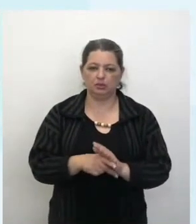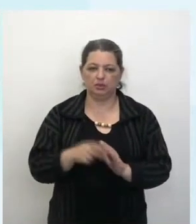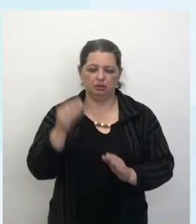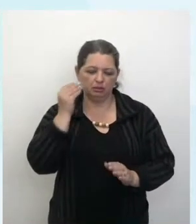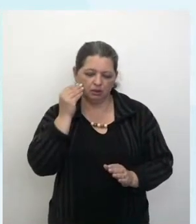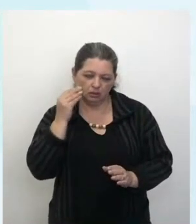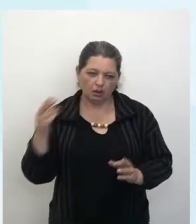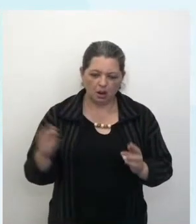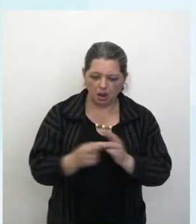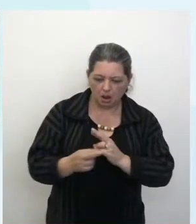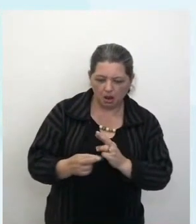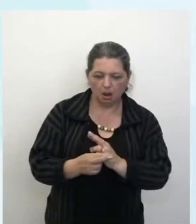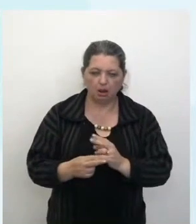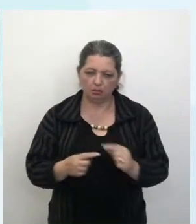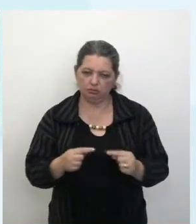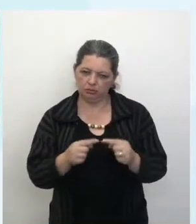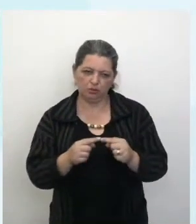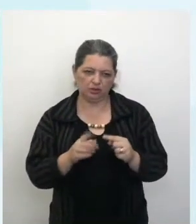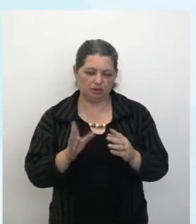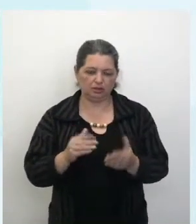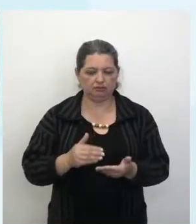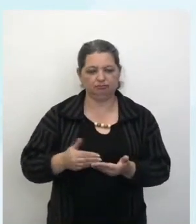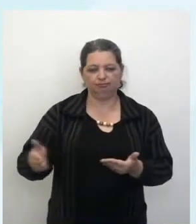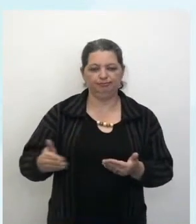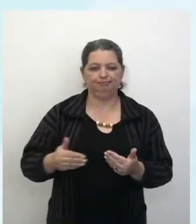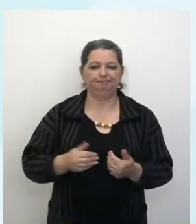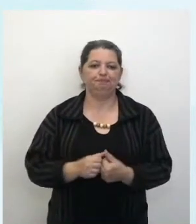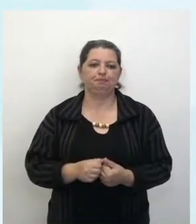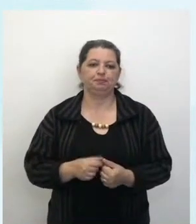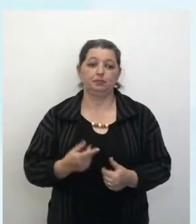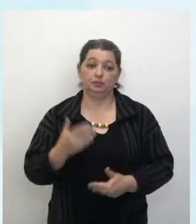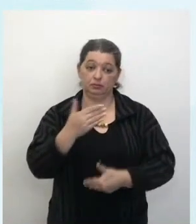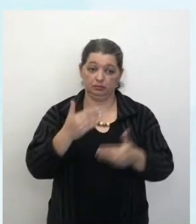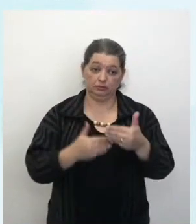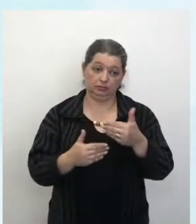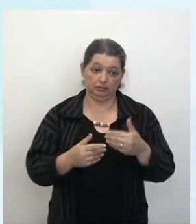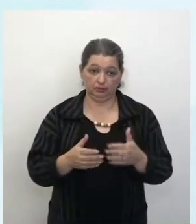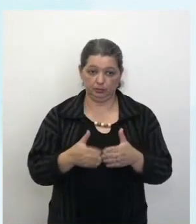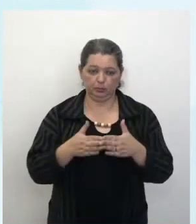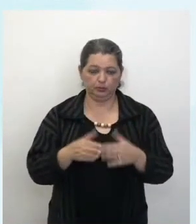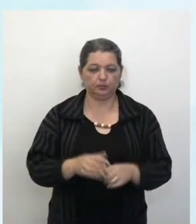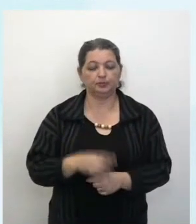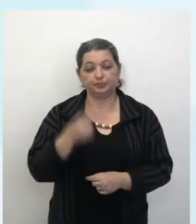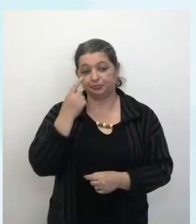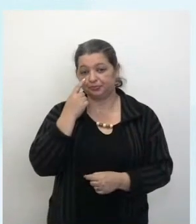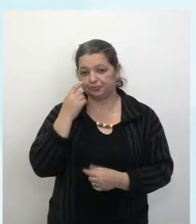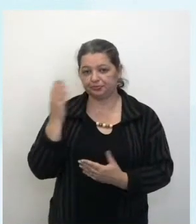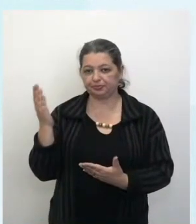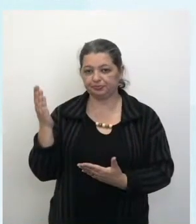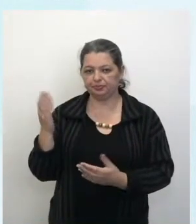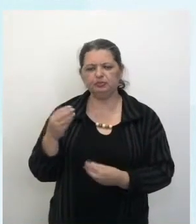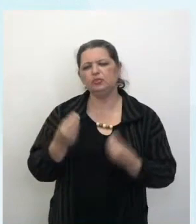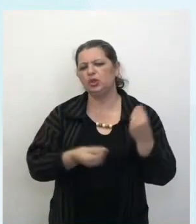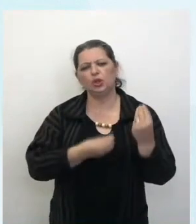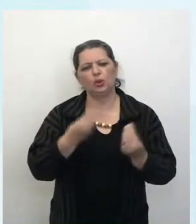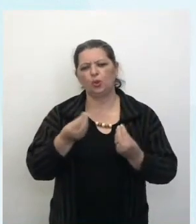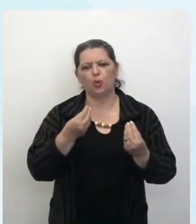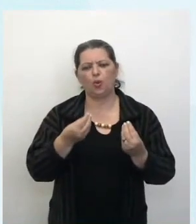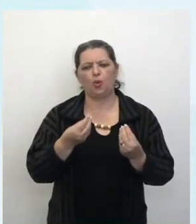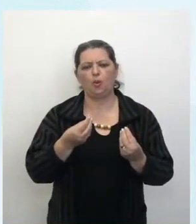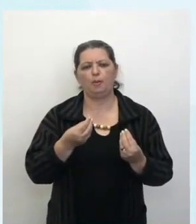relação de proximidade com os militares oh vamo trocar o slide rapidinho Por gentileza Olha lá como que o Vargas e